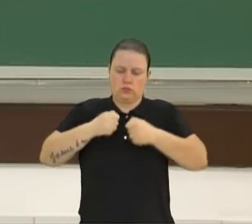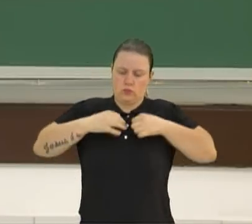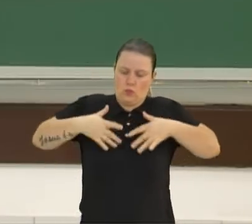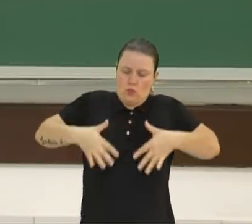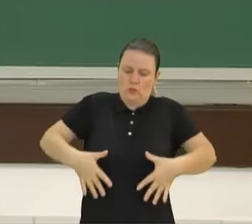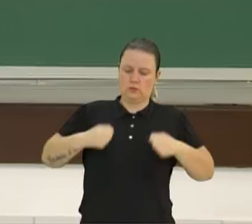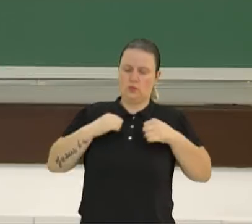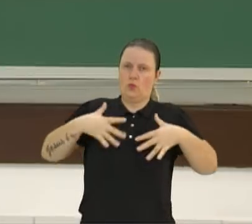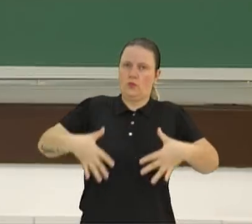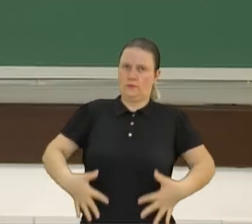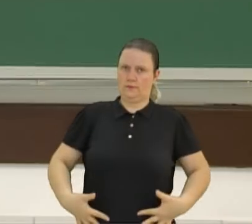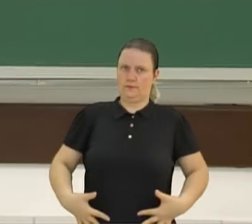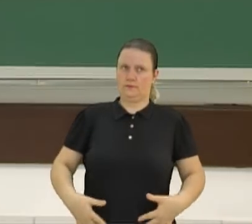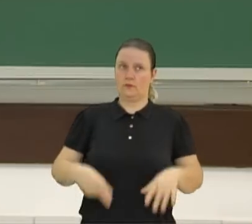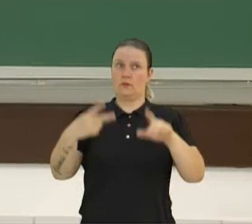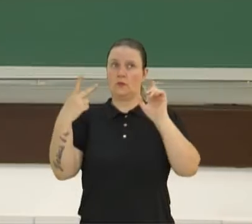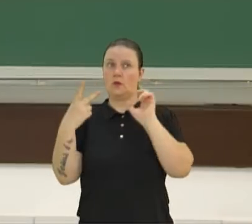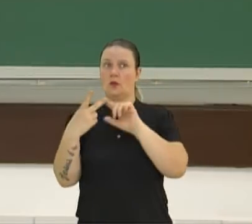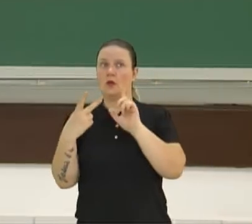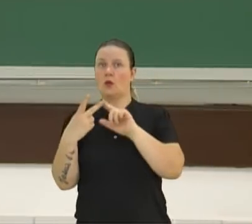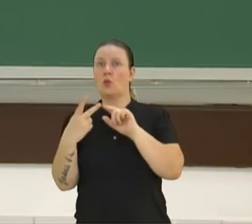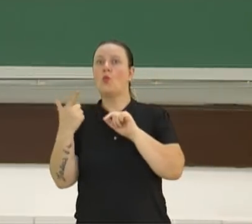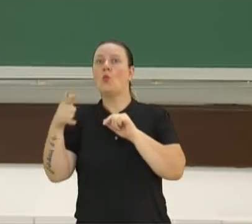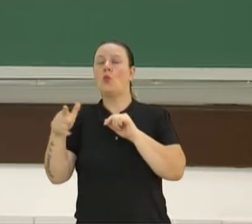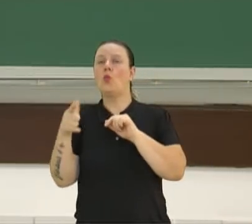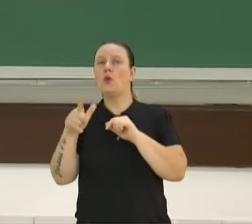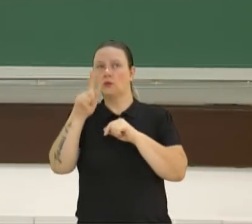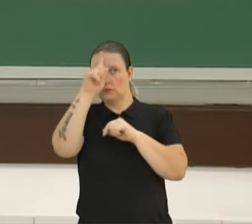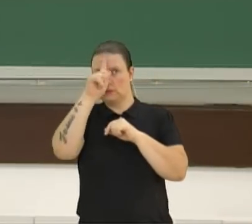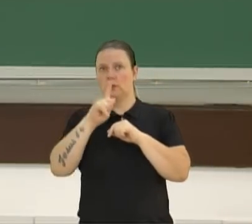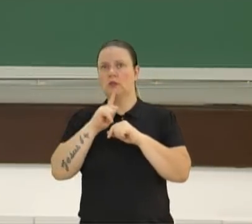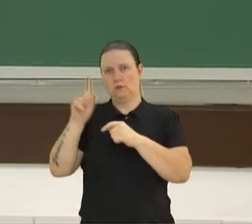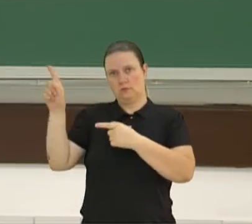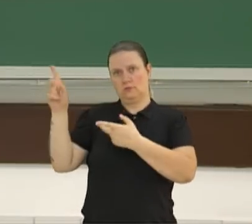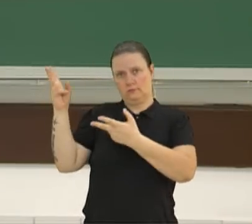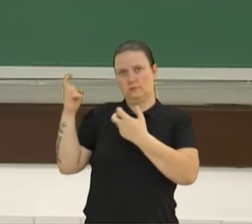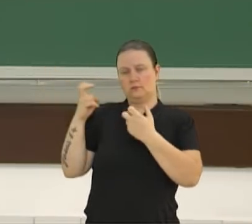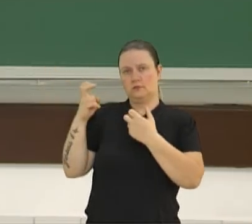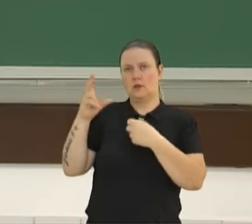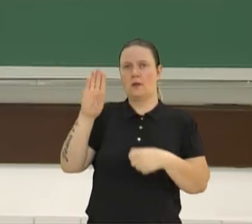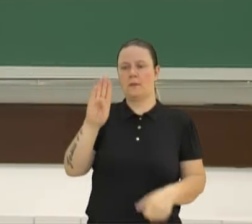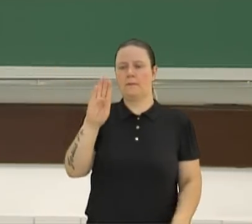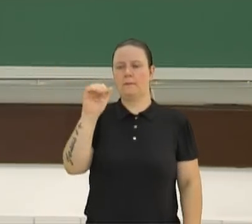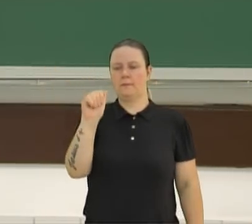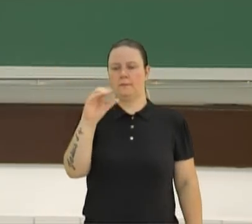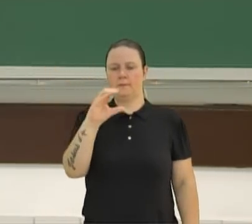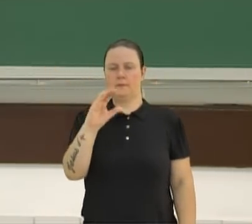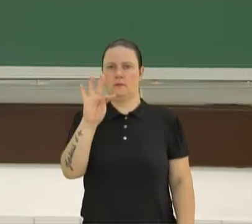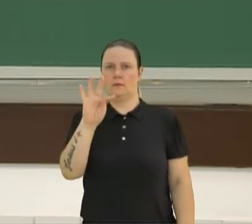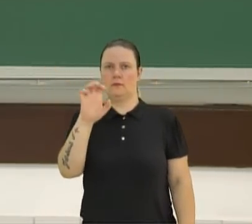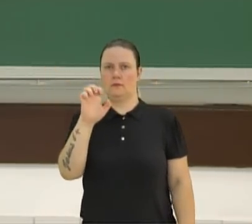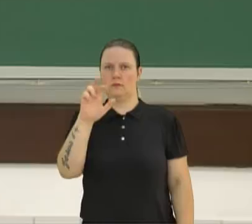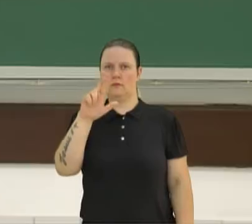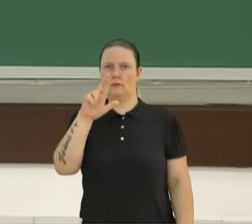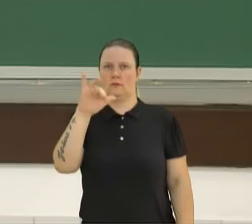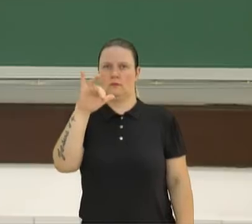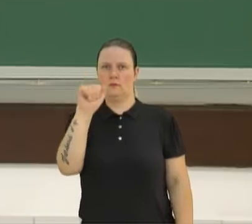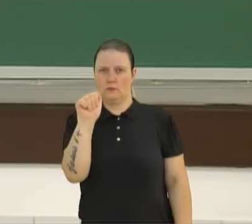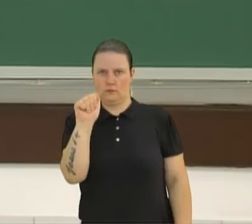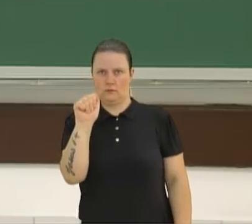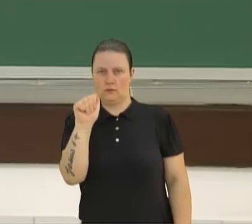dois tipos de células diferentes. Esse em vermelho, pessoal, são chamados de hemácias, ou também chamados